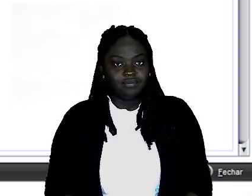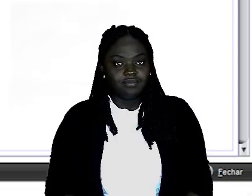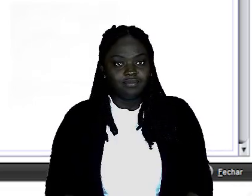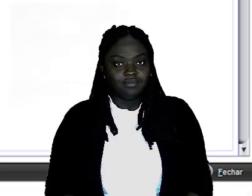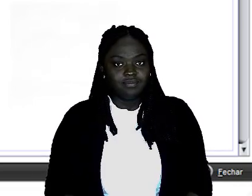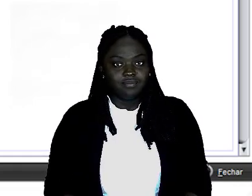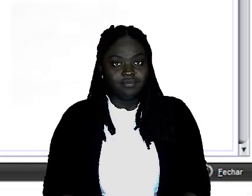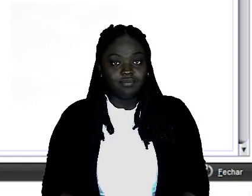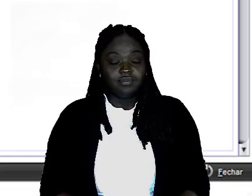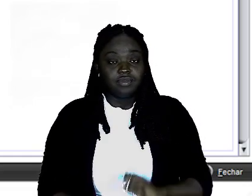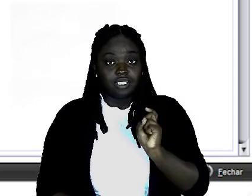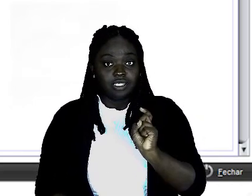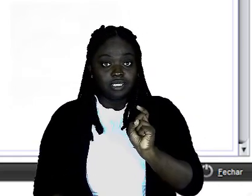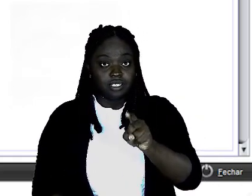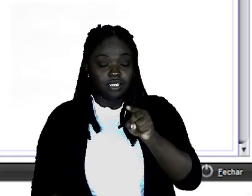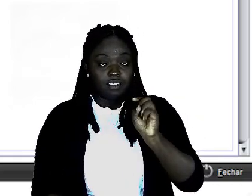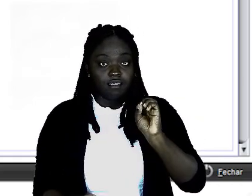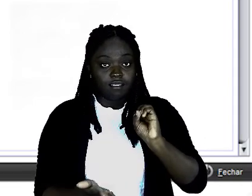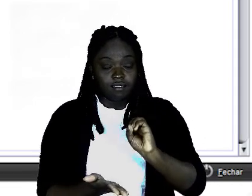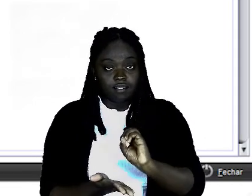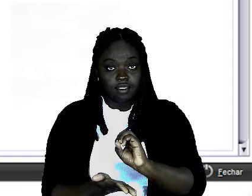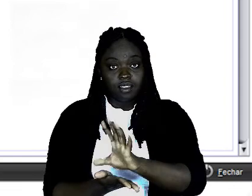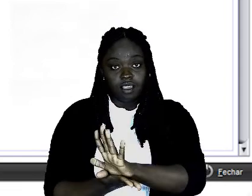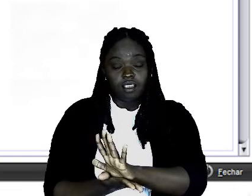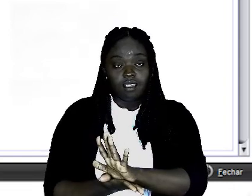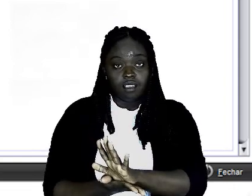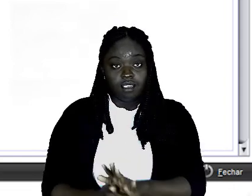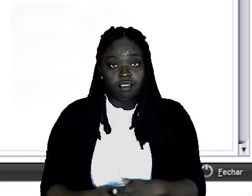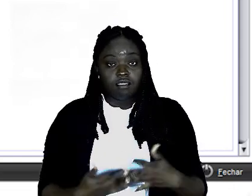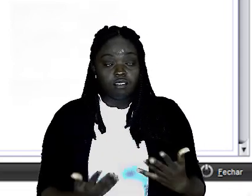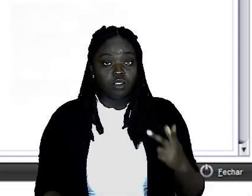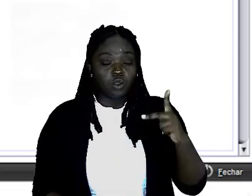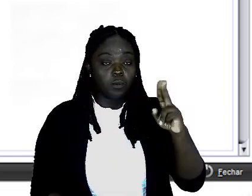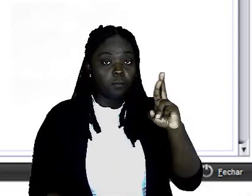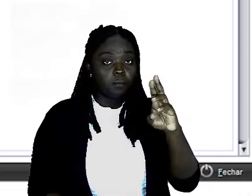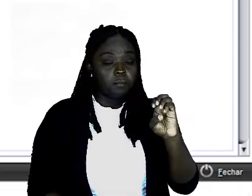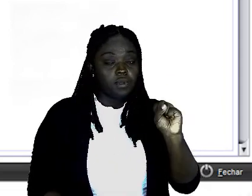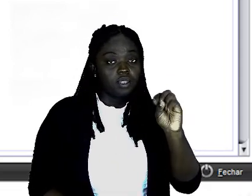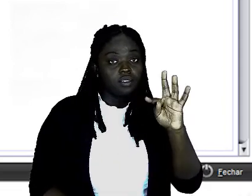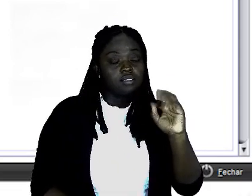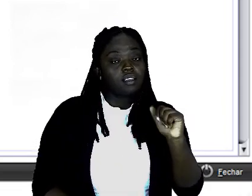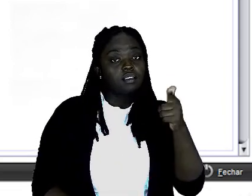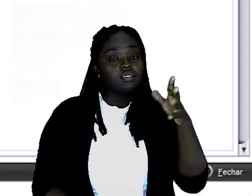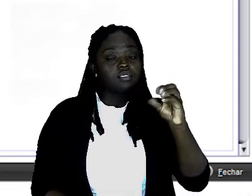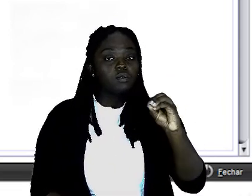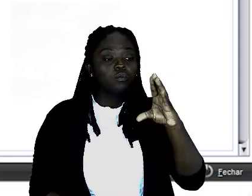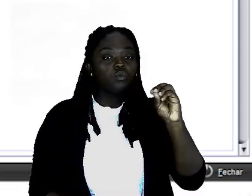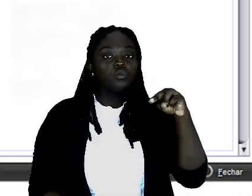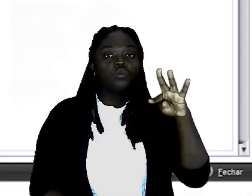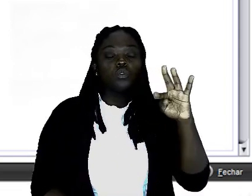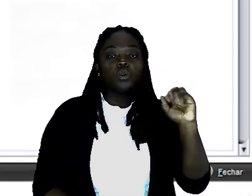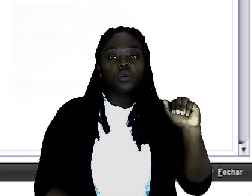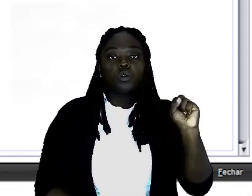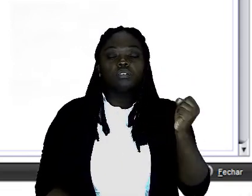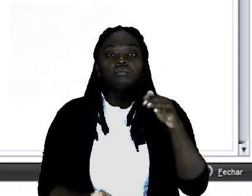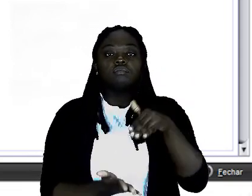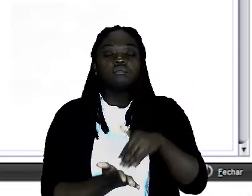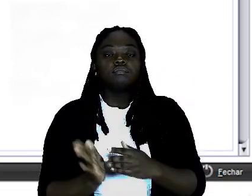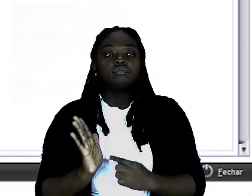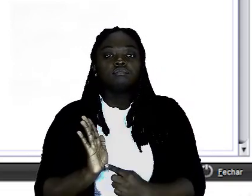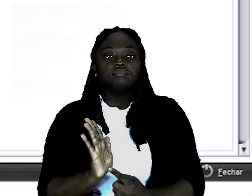Clique em Enviar e a prestação de contas final será encaminhada à Justiça